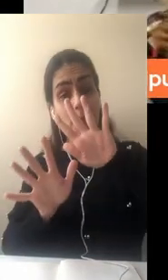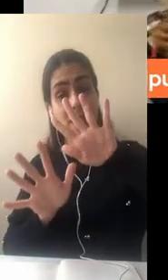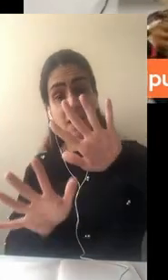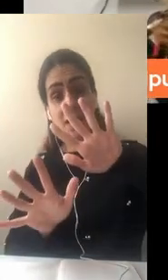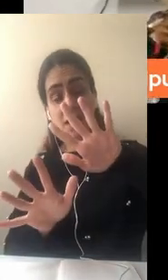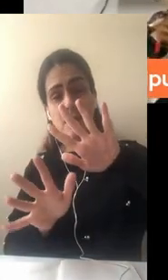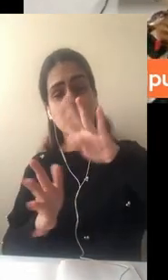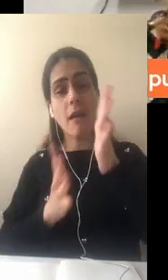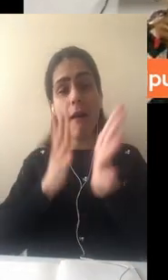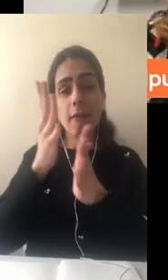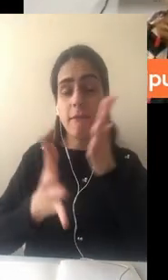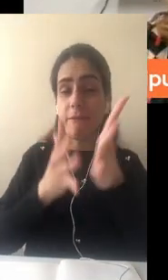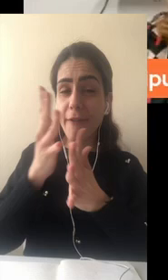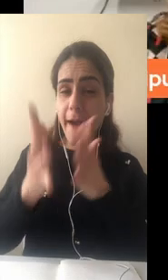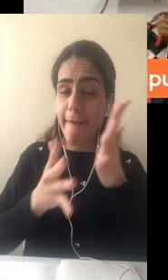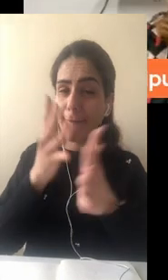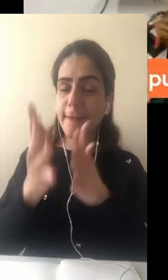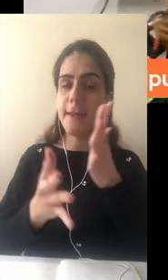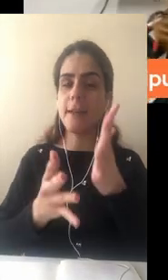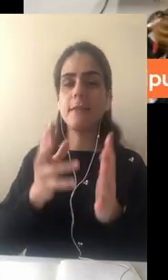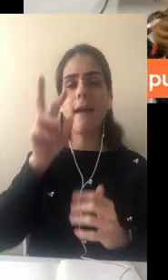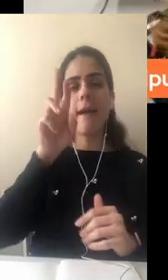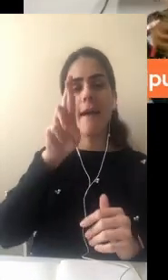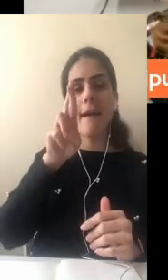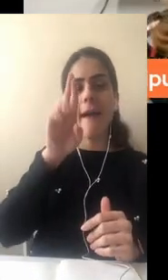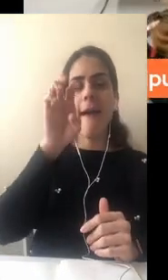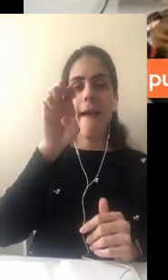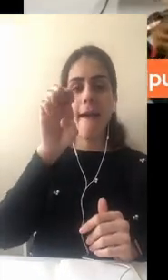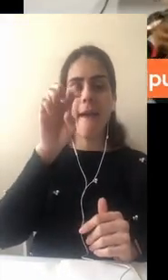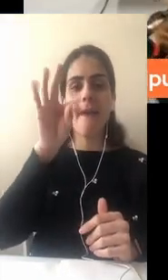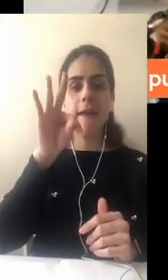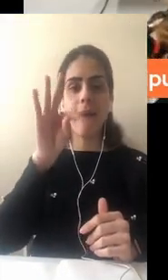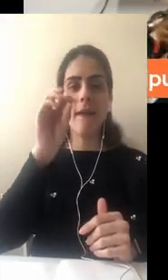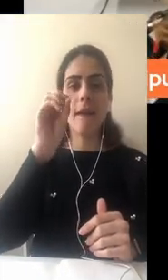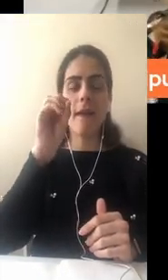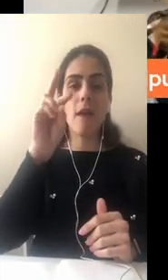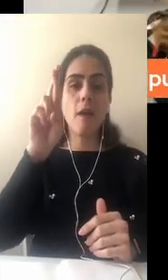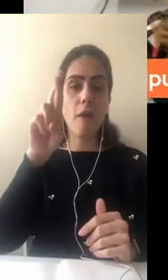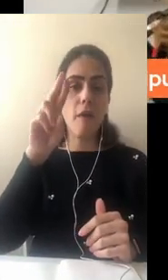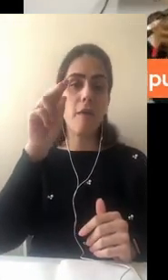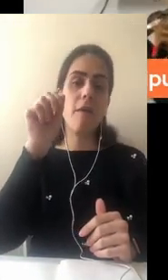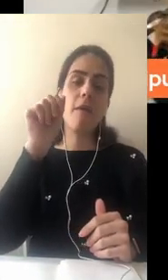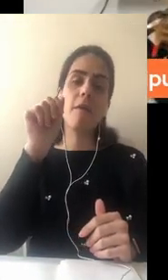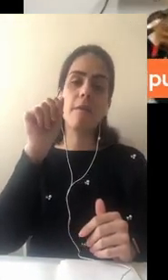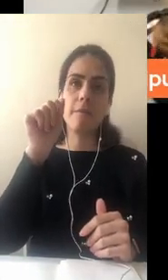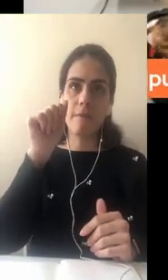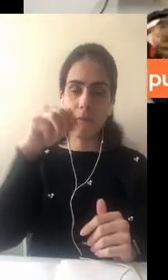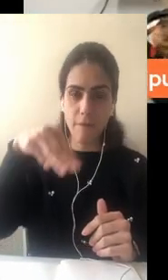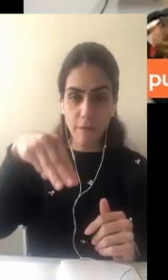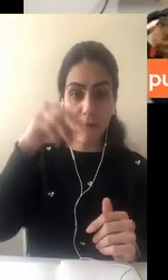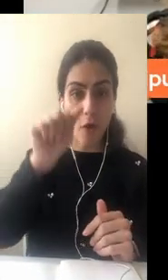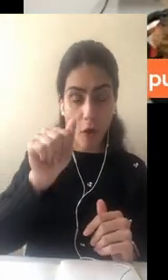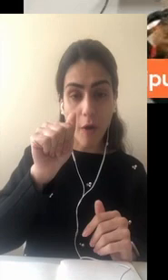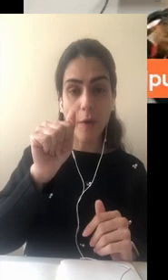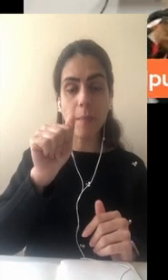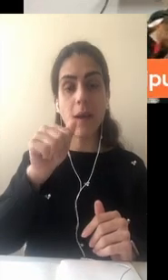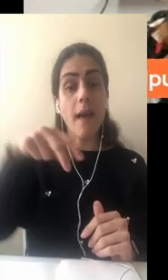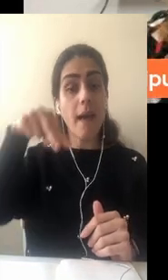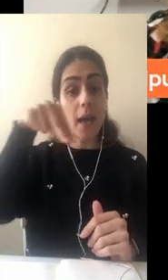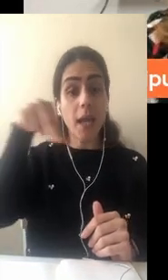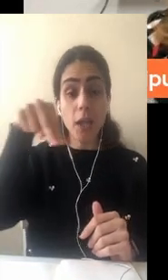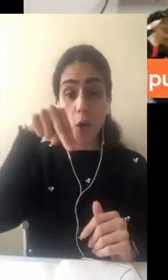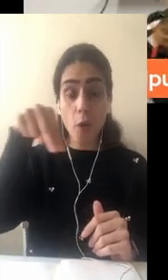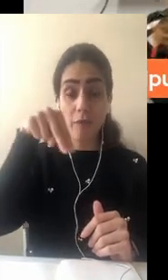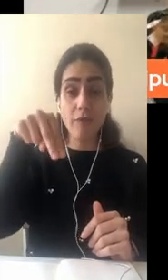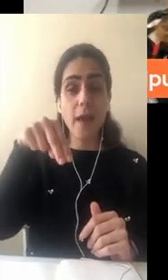reforma protestante. Né? Em novembro, nós vamos estar fortalecendo e fazendo Thanksgiving, dando, né,